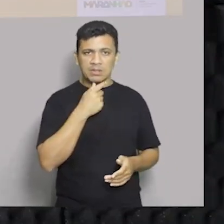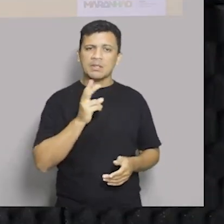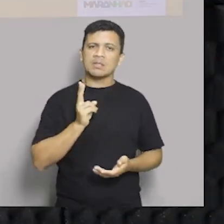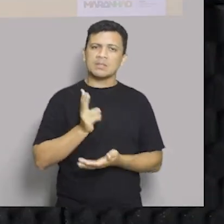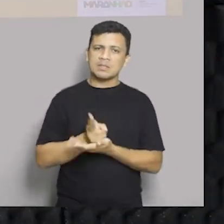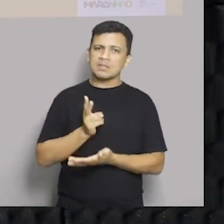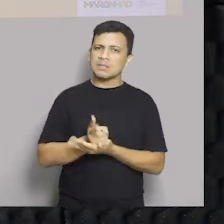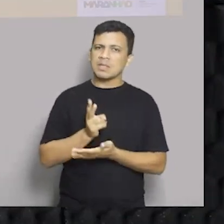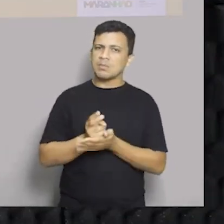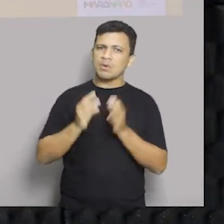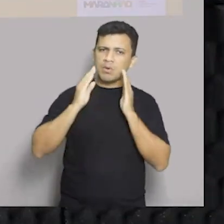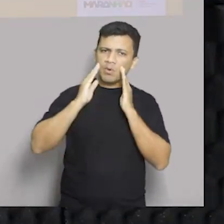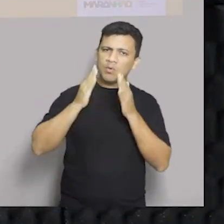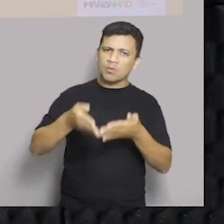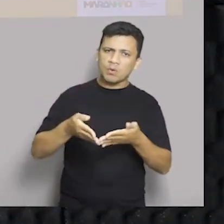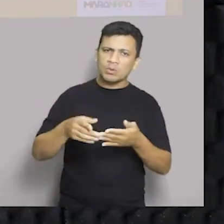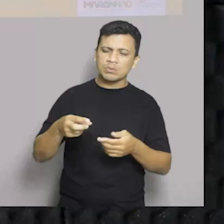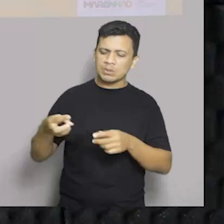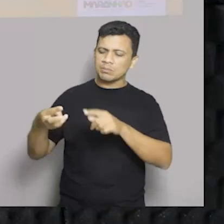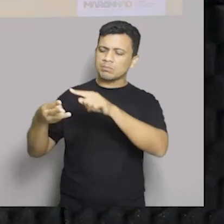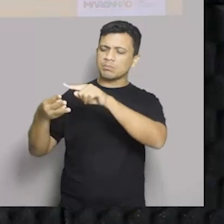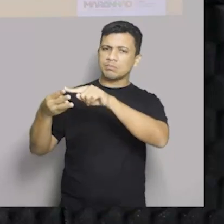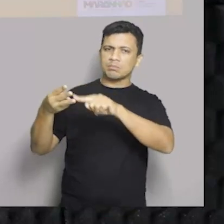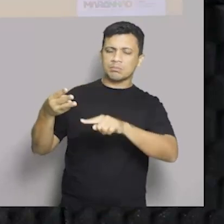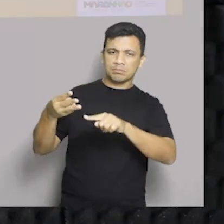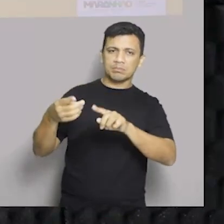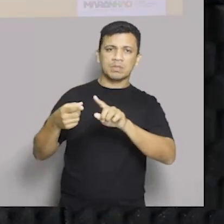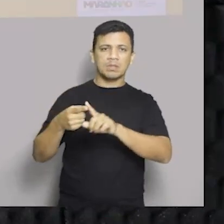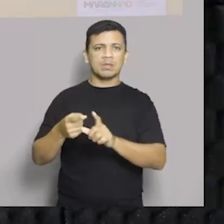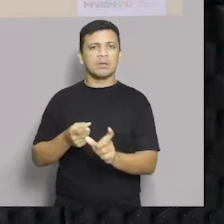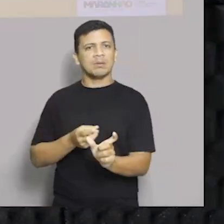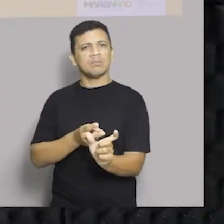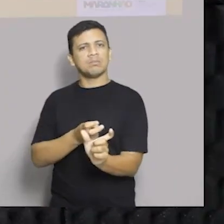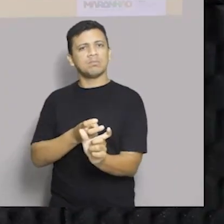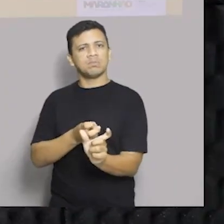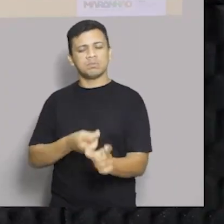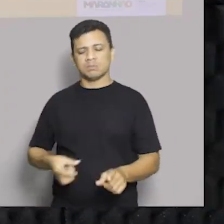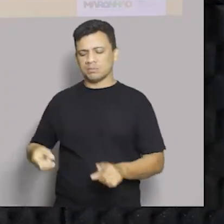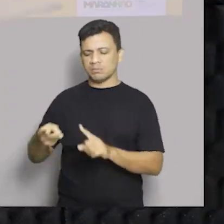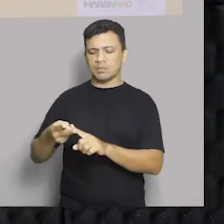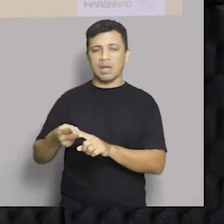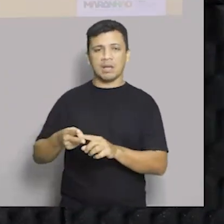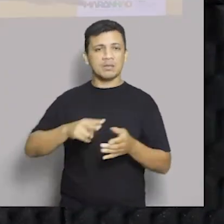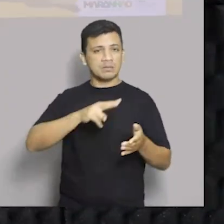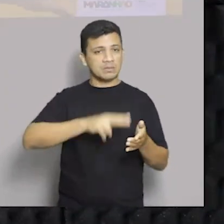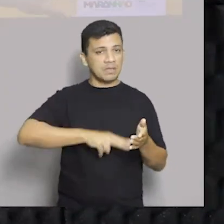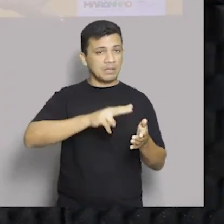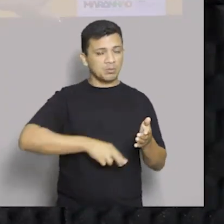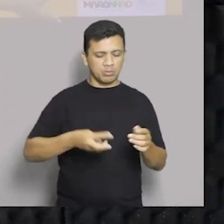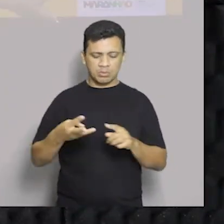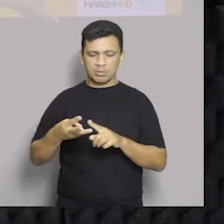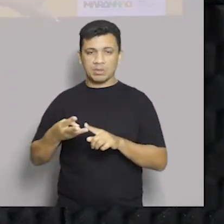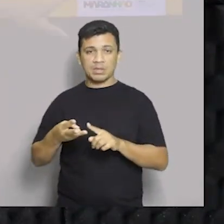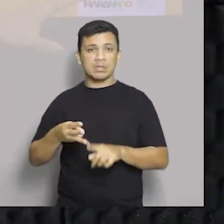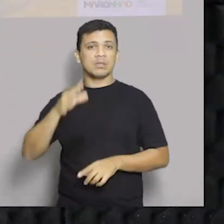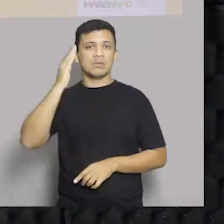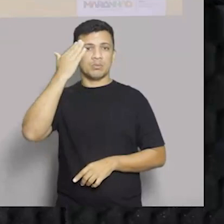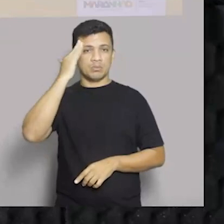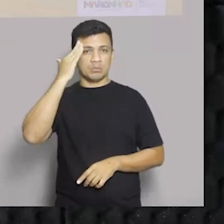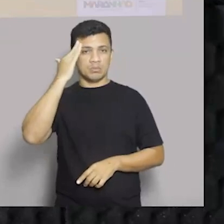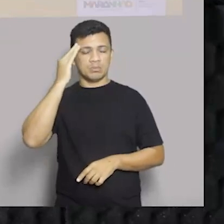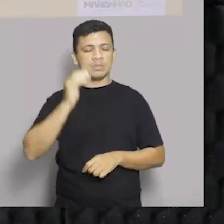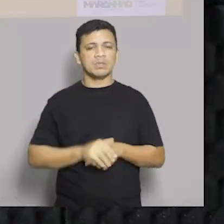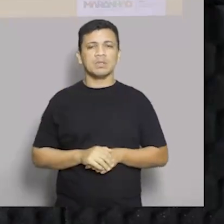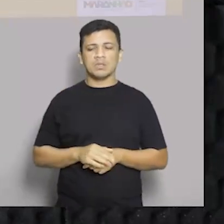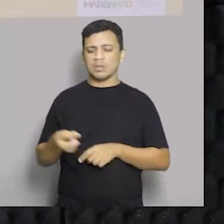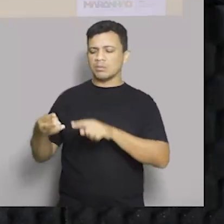ter como centro essas três ações: decodificação, leitura e a interpretação. Tudo